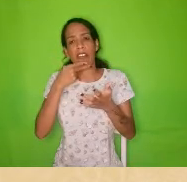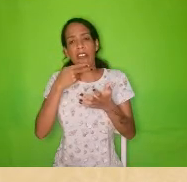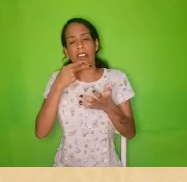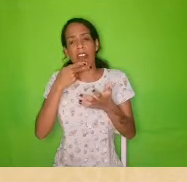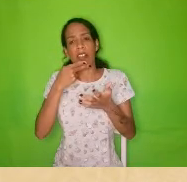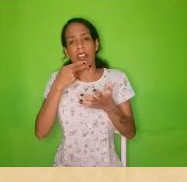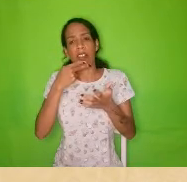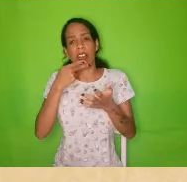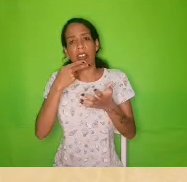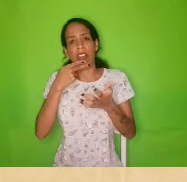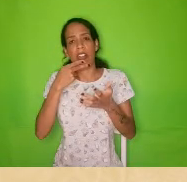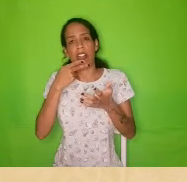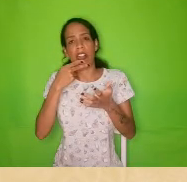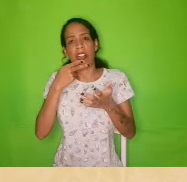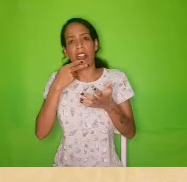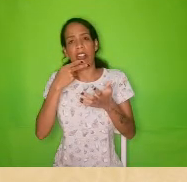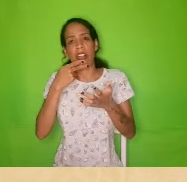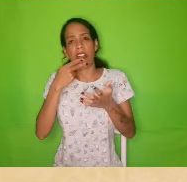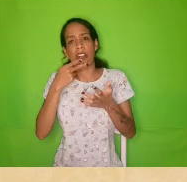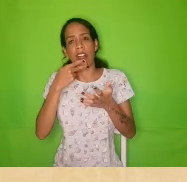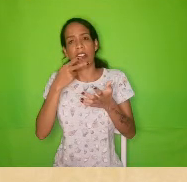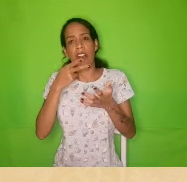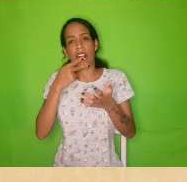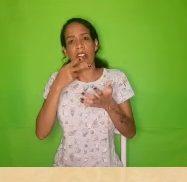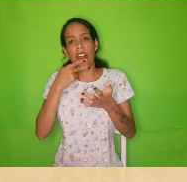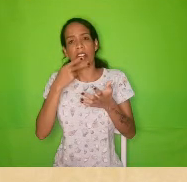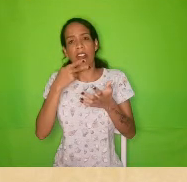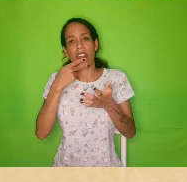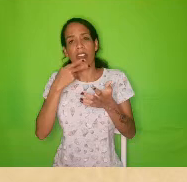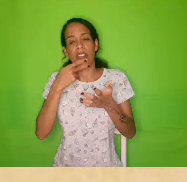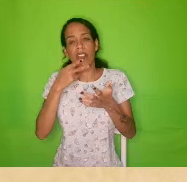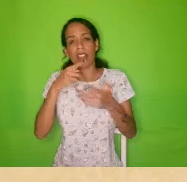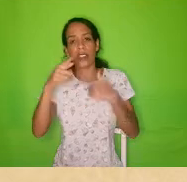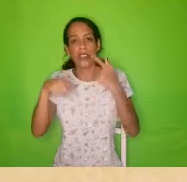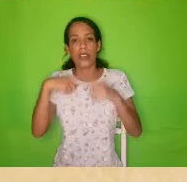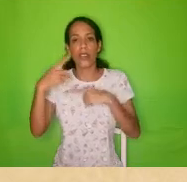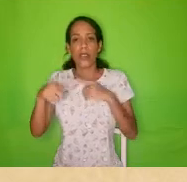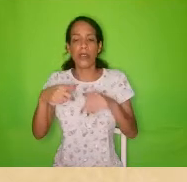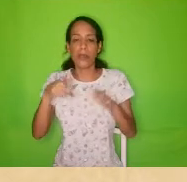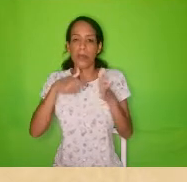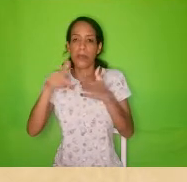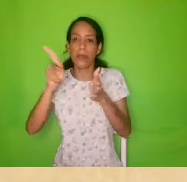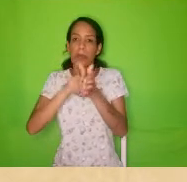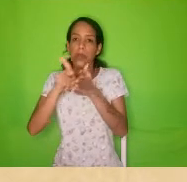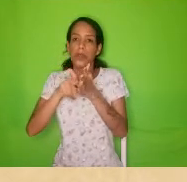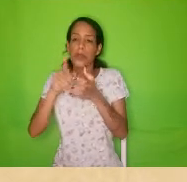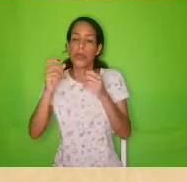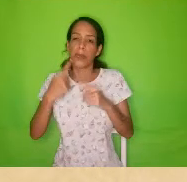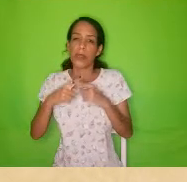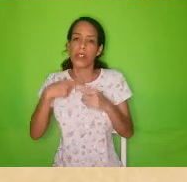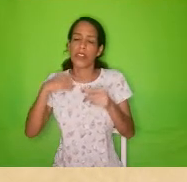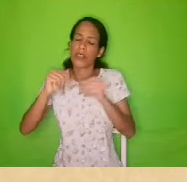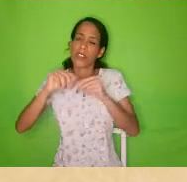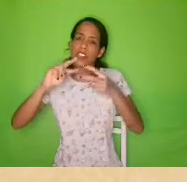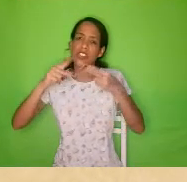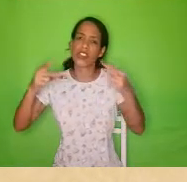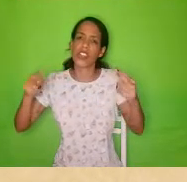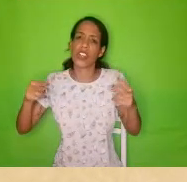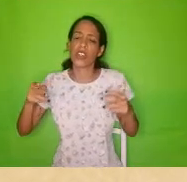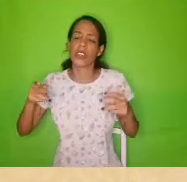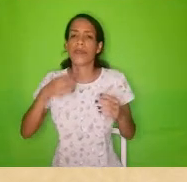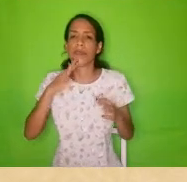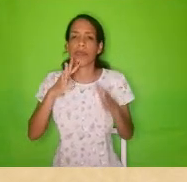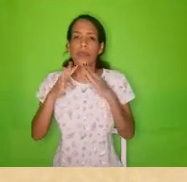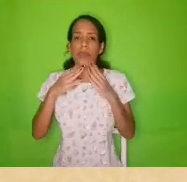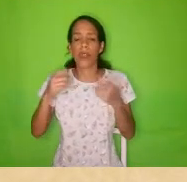Ori, Tambor de Mina, Maranhão, tudo isso eu posso falar. Tudo isso eu posso falar e posso falar com razoável conhecimento. Mas eu preciso